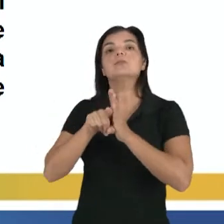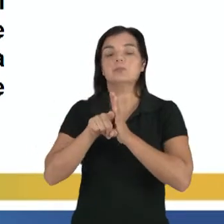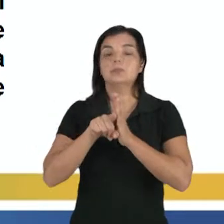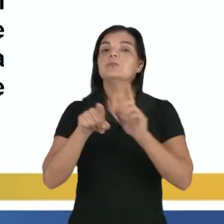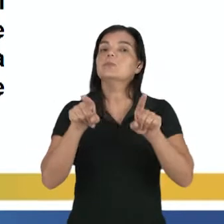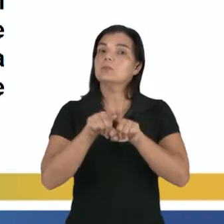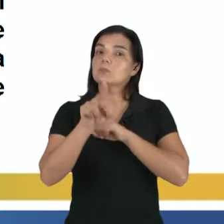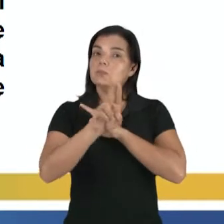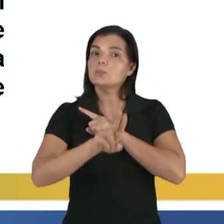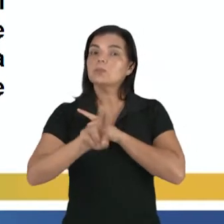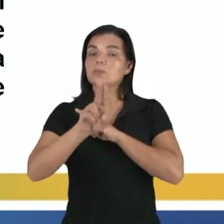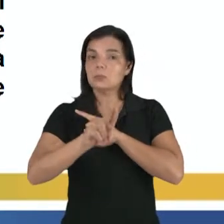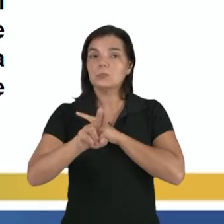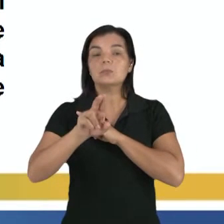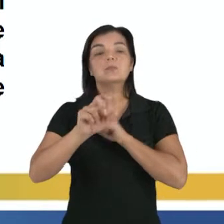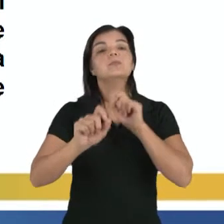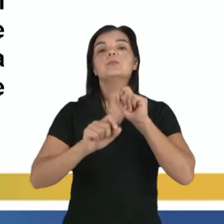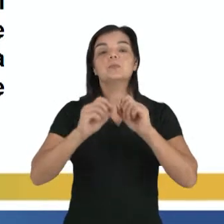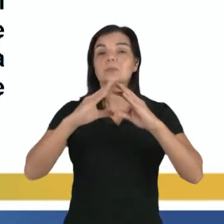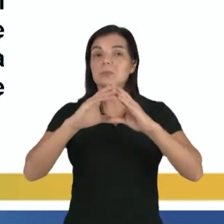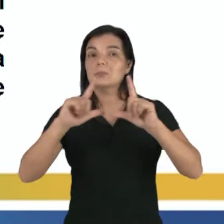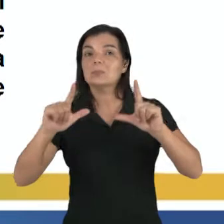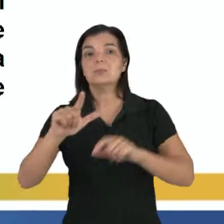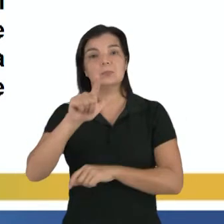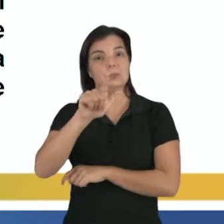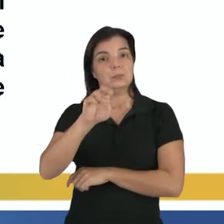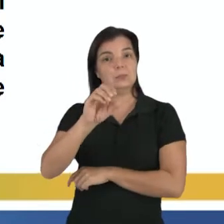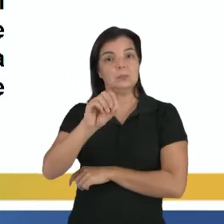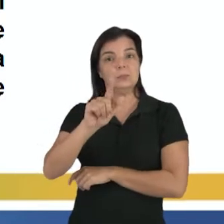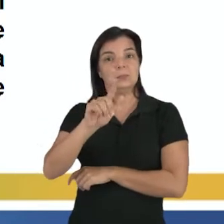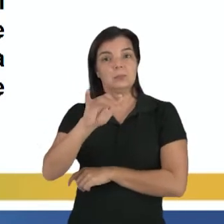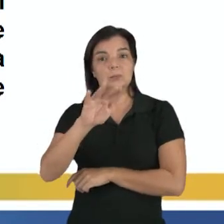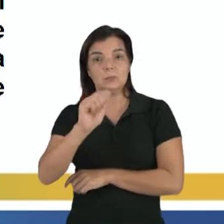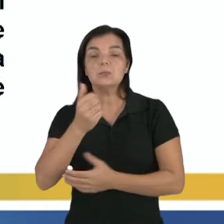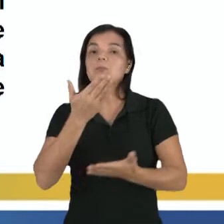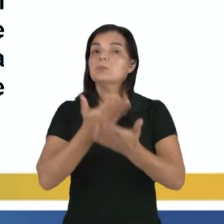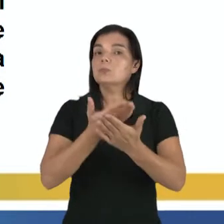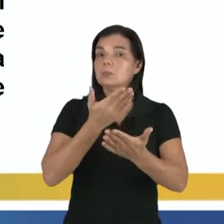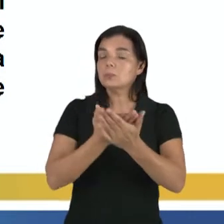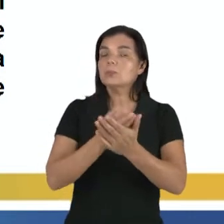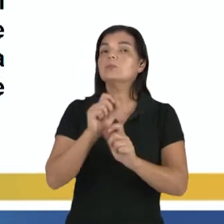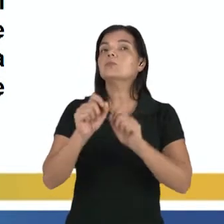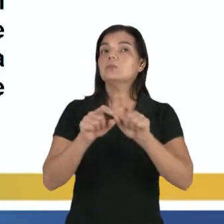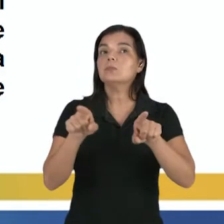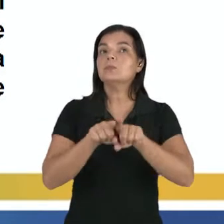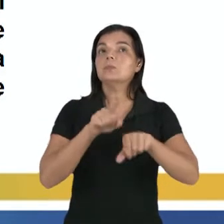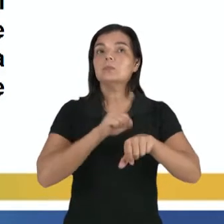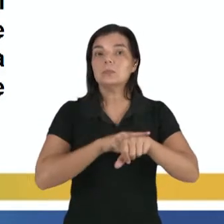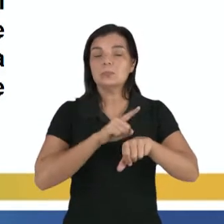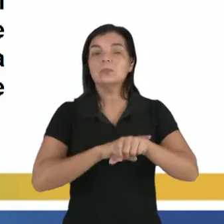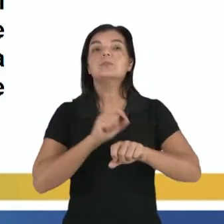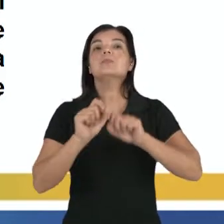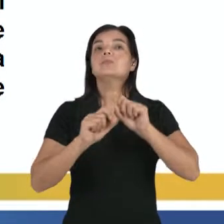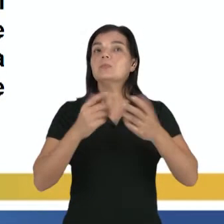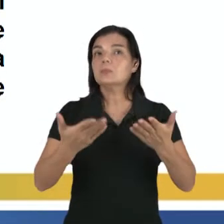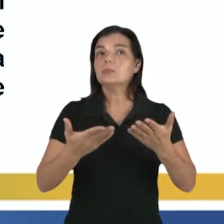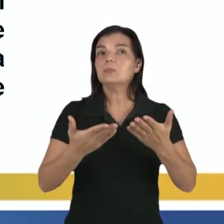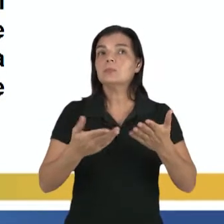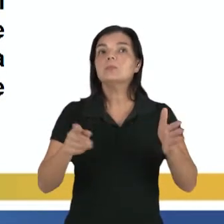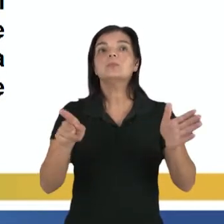usado também muito a lógica. Então, ela é estudada, e estuda a validade das formas,